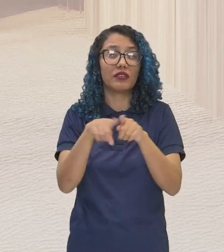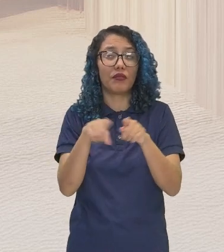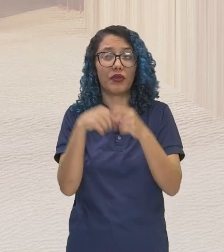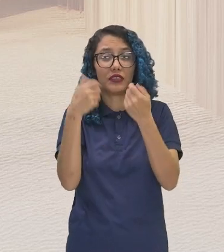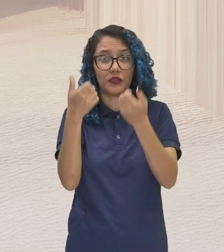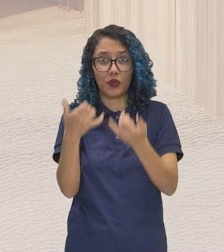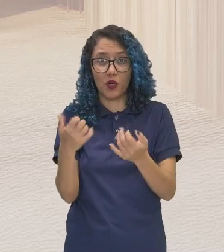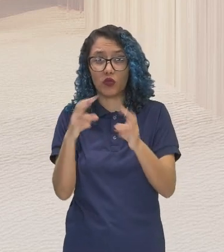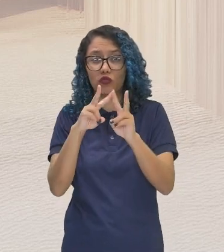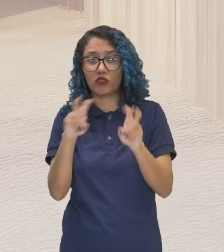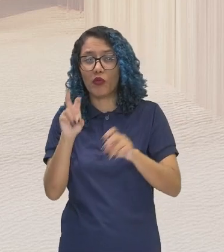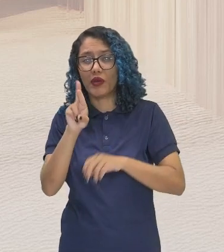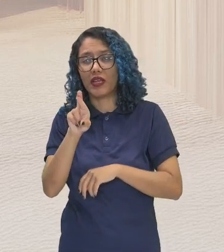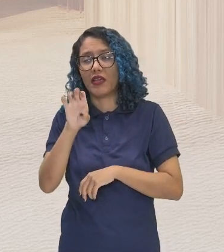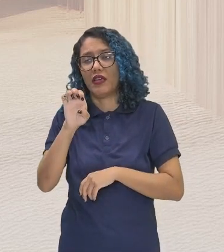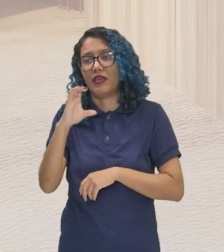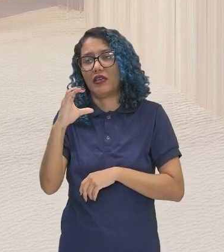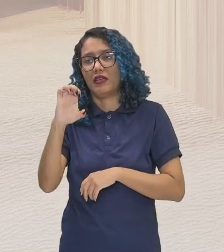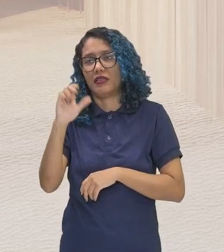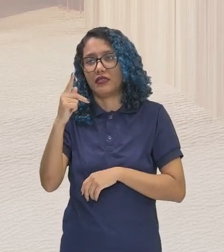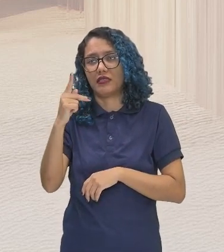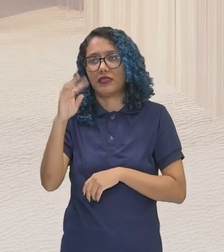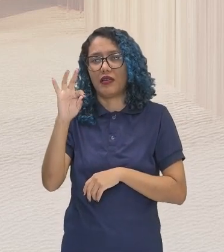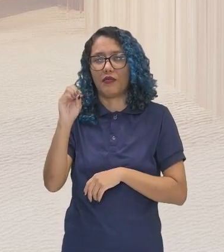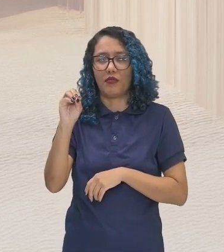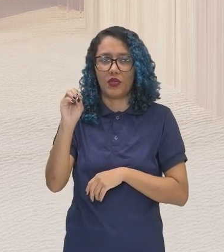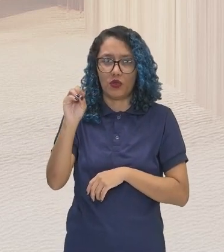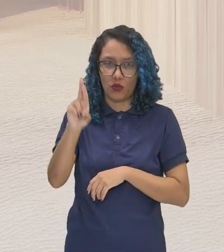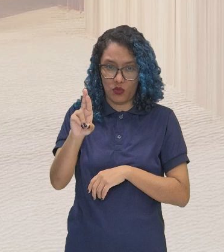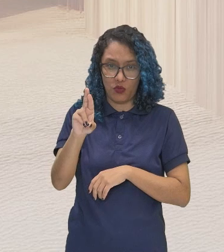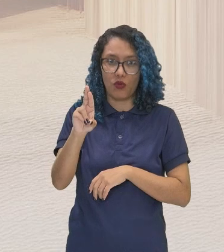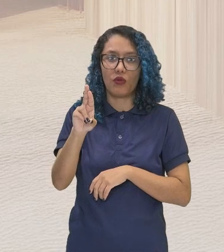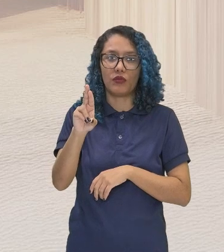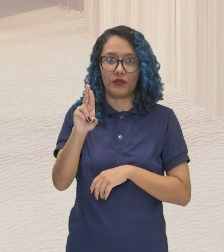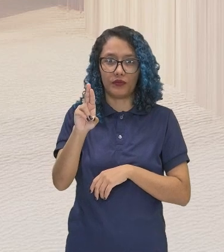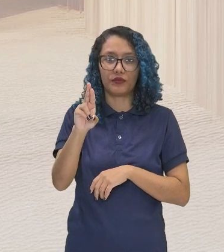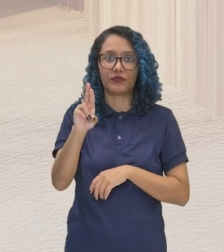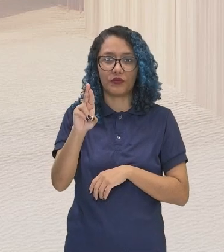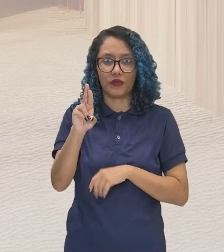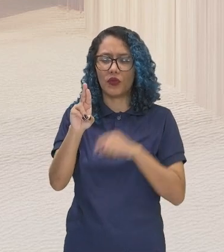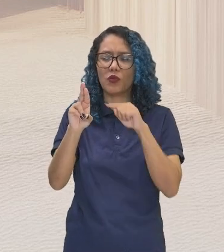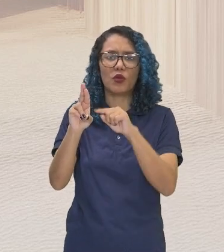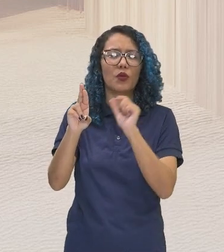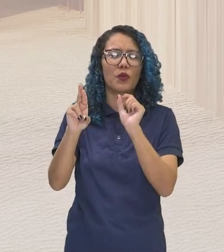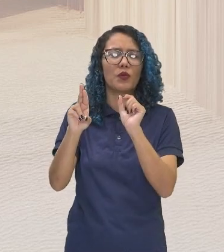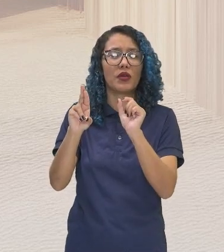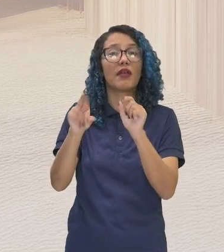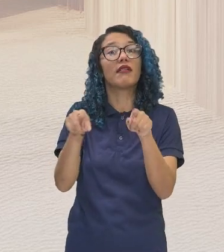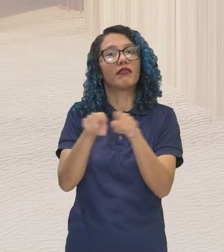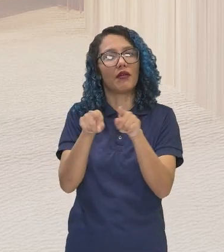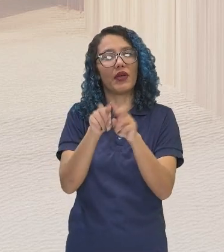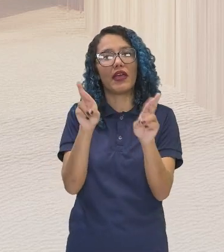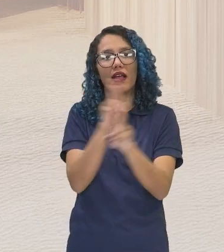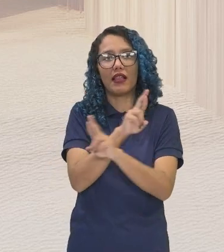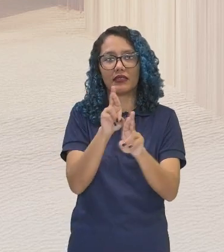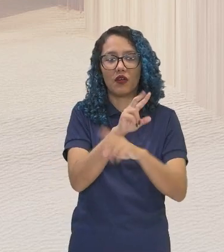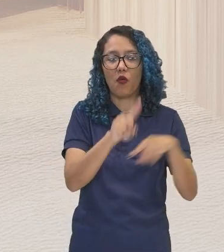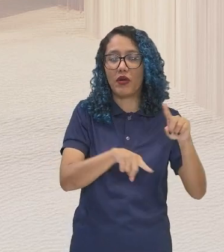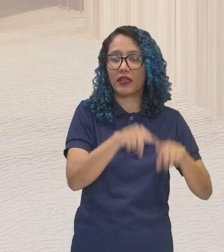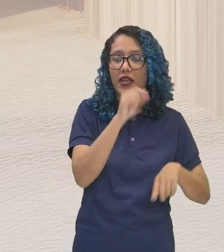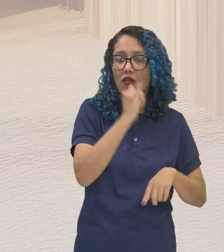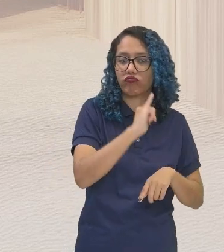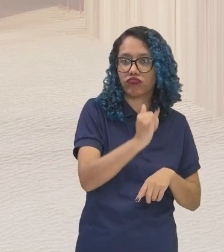com os aparelhos eletrodomésticos. E agora sim, que eu já percebi esse questionamento,